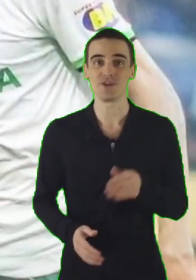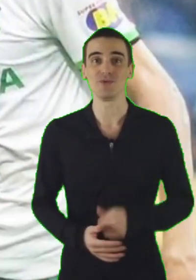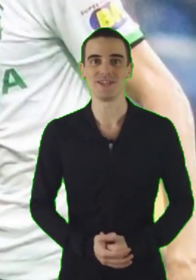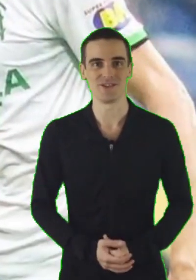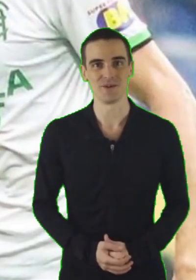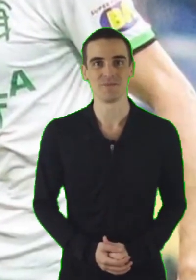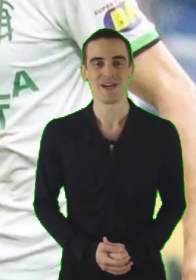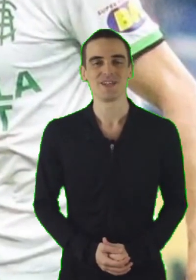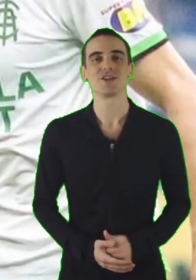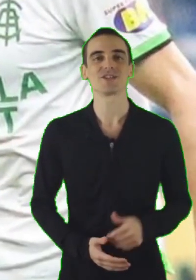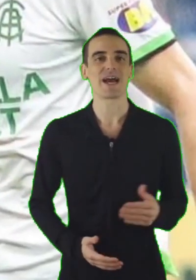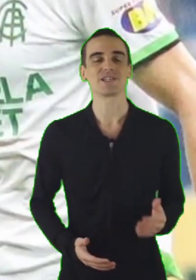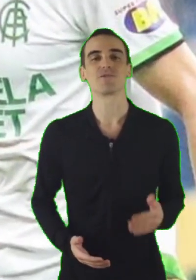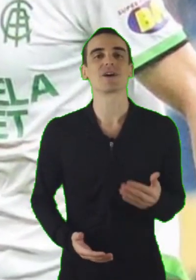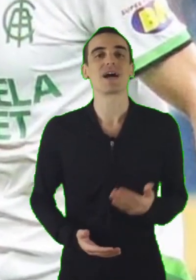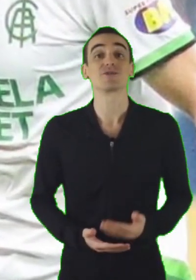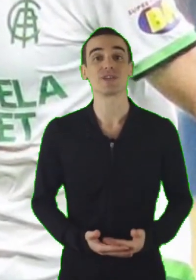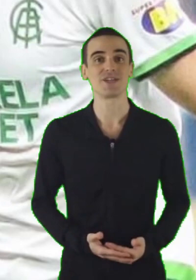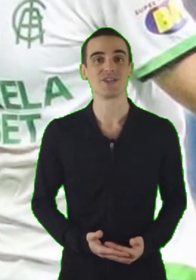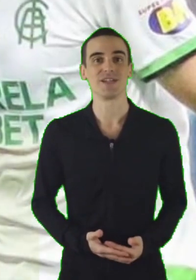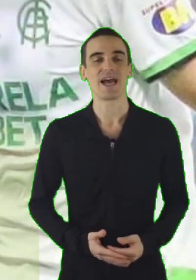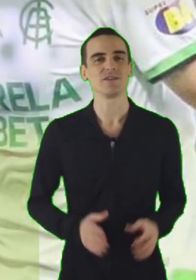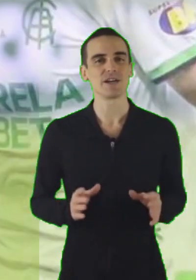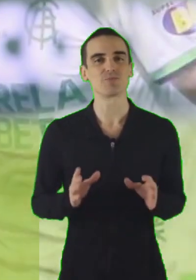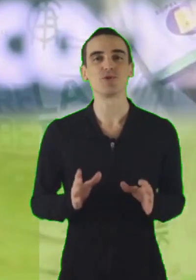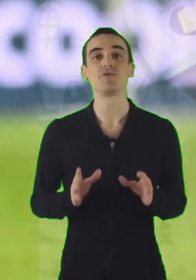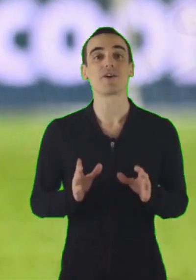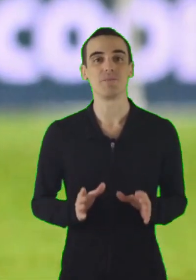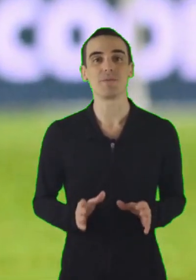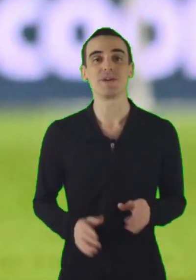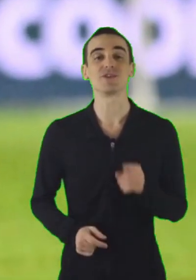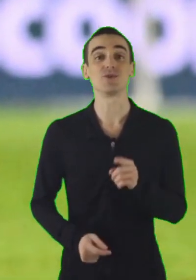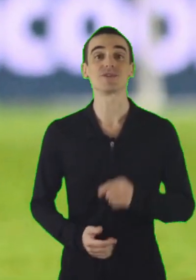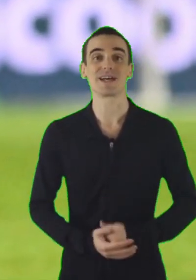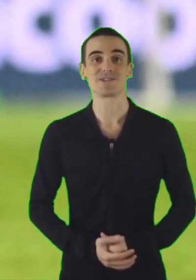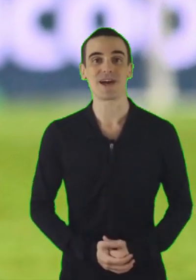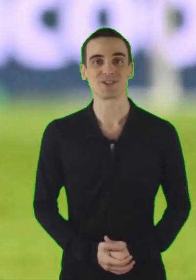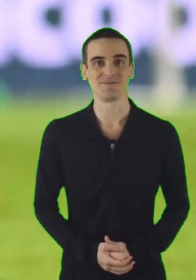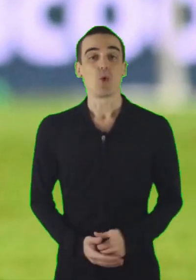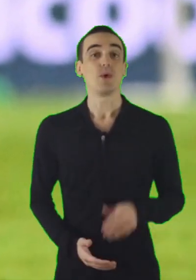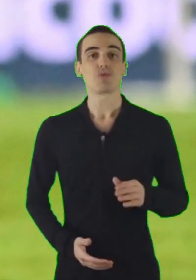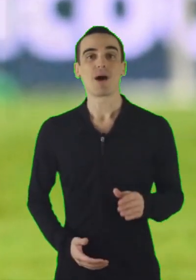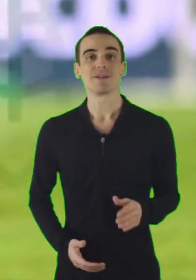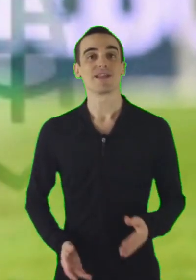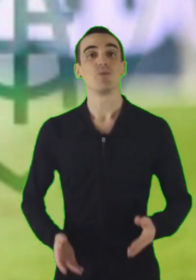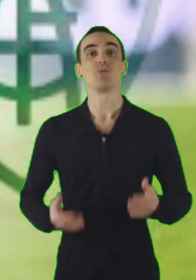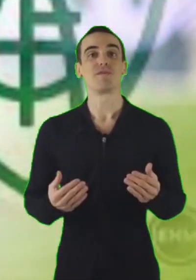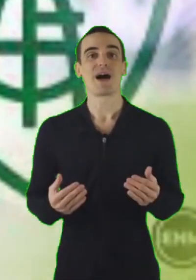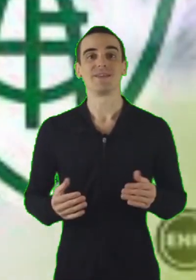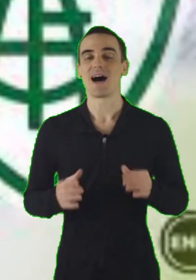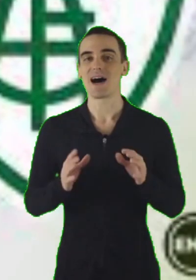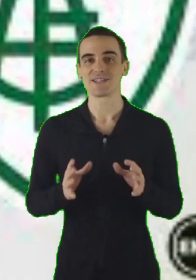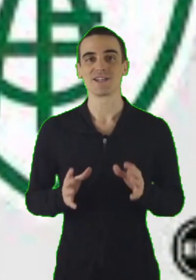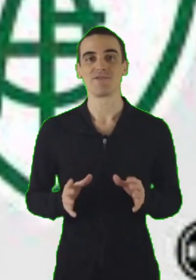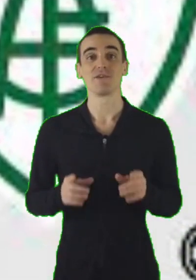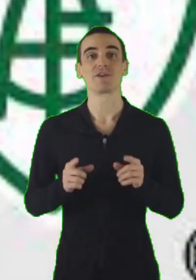roda. Nada se tira de bom da partida desse domingo, quando o Cruzeiro teve uma defesa exposta e um ataque inoperante. Por isso, o